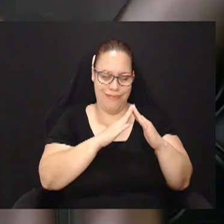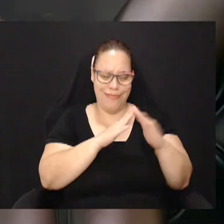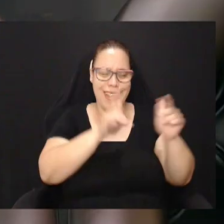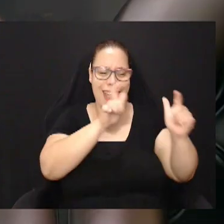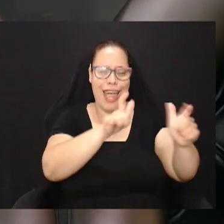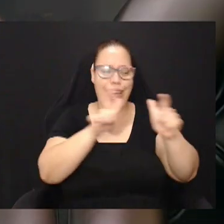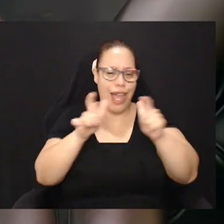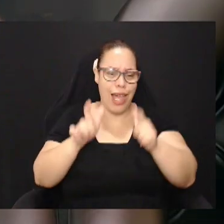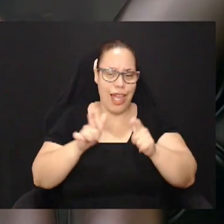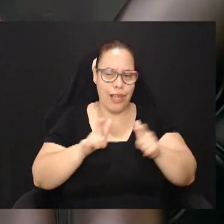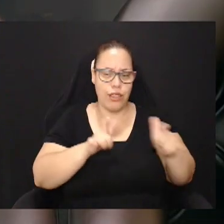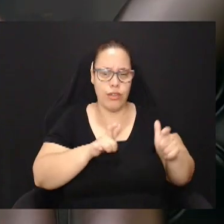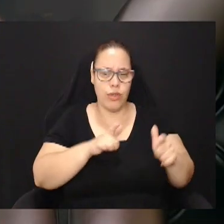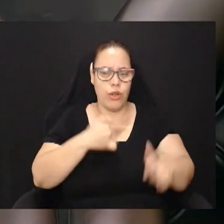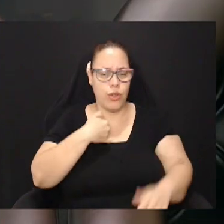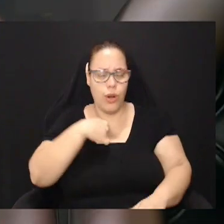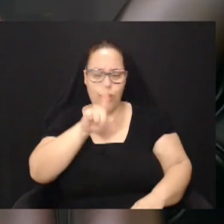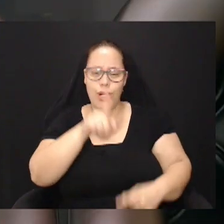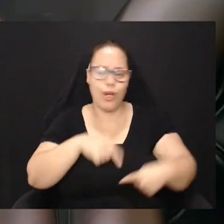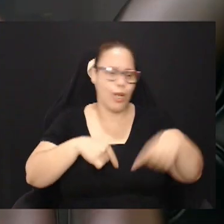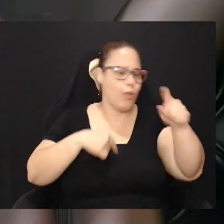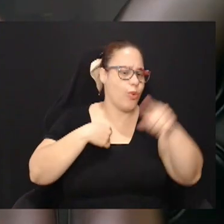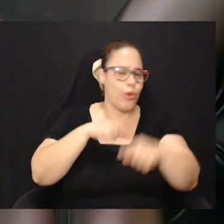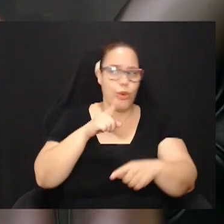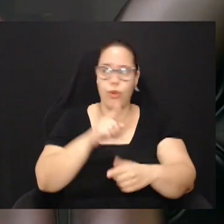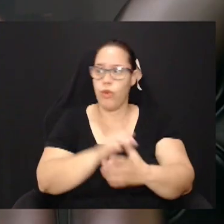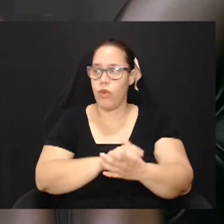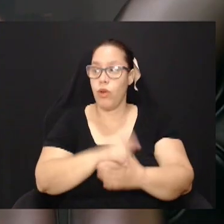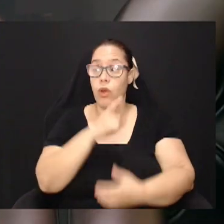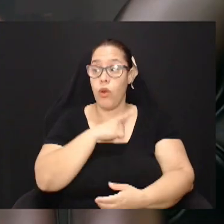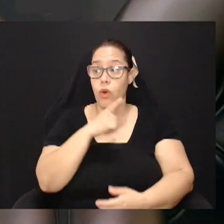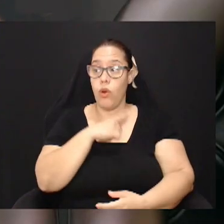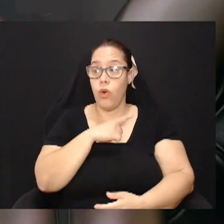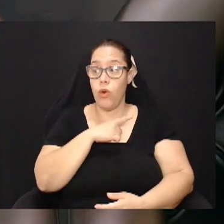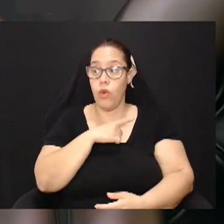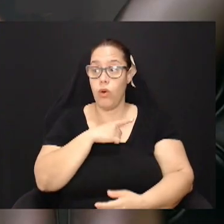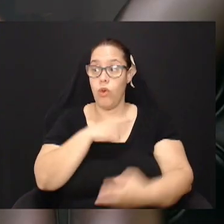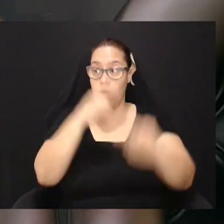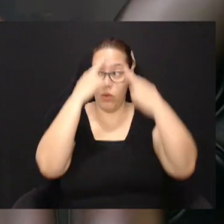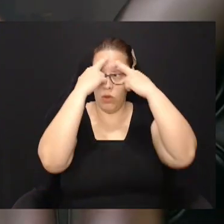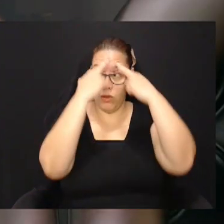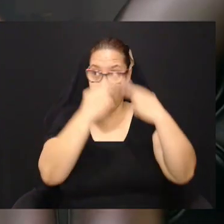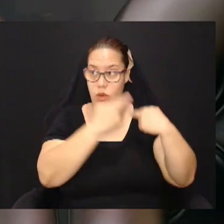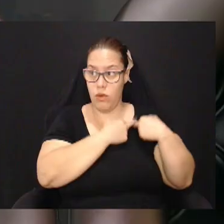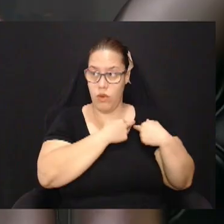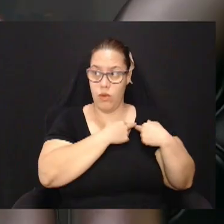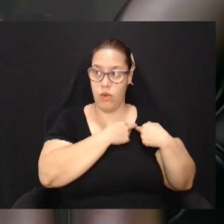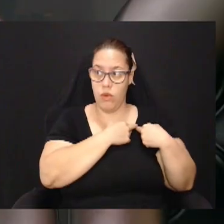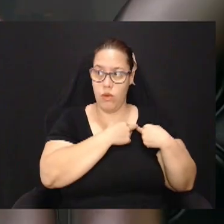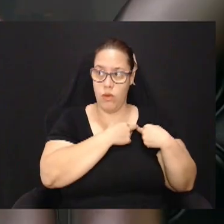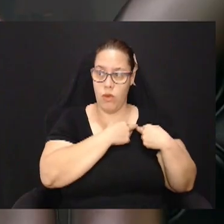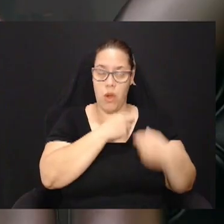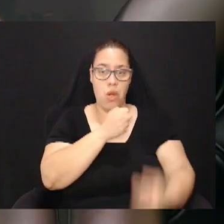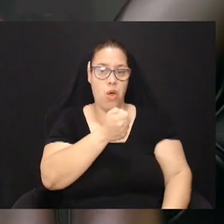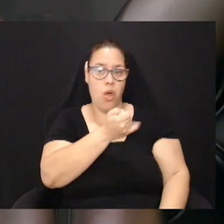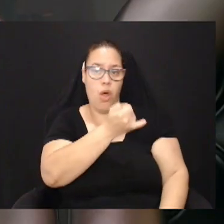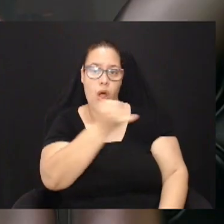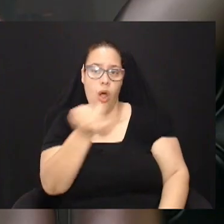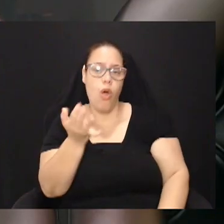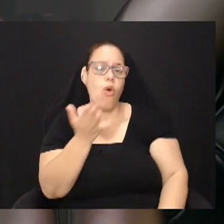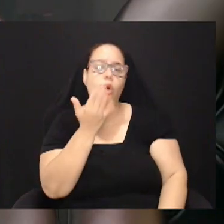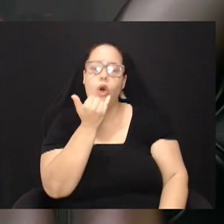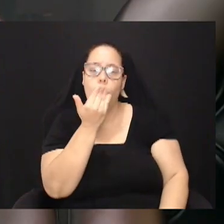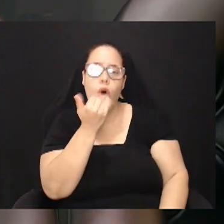estamos indo, né? A gente tem que ter essa responsabilidade, né? Qual é o alimento que a gente está trazendo para dentro